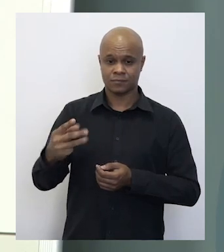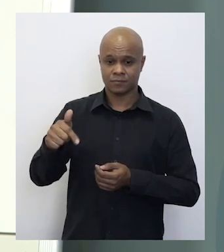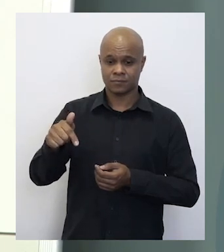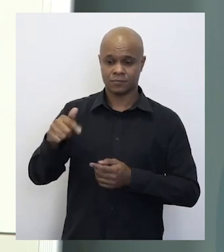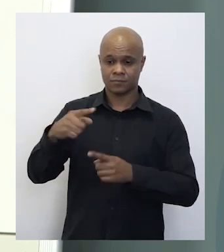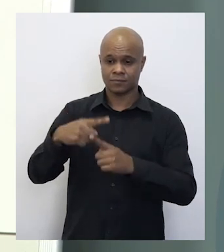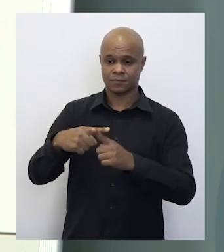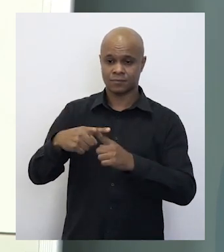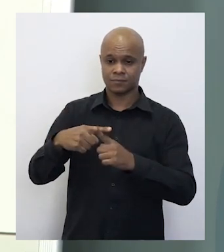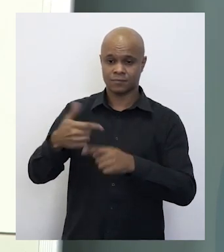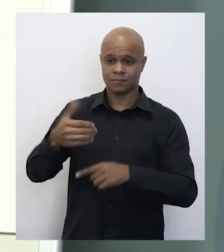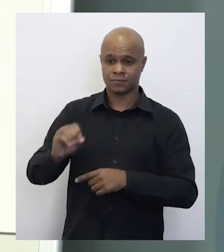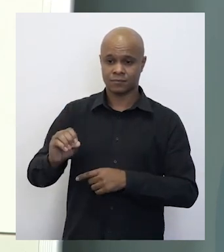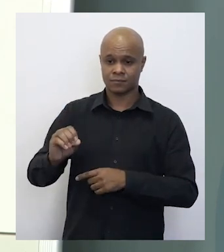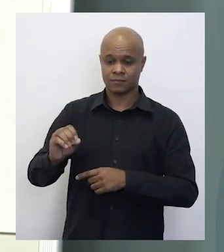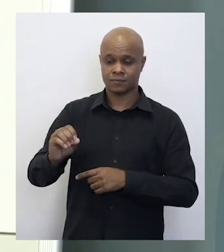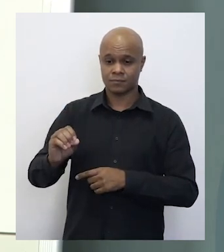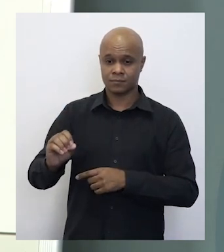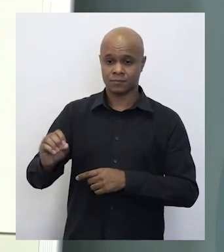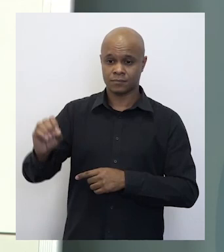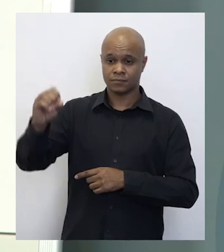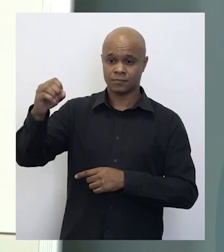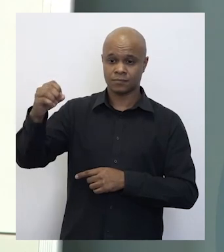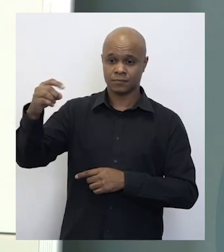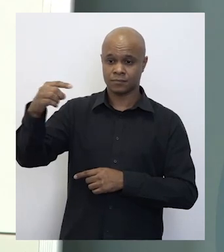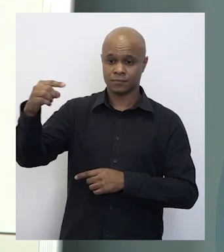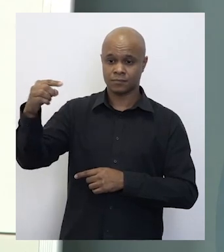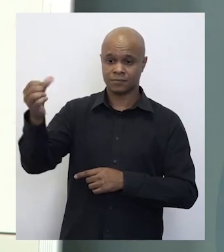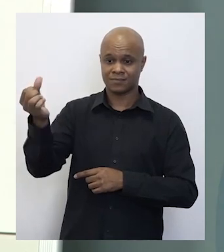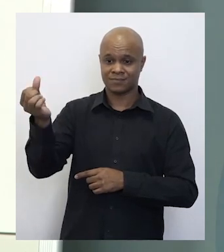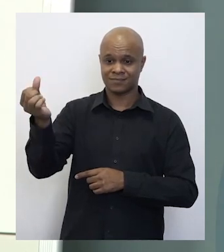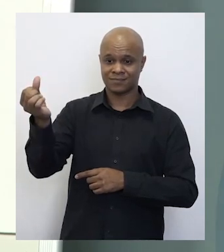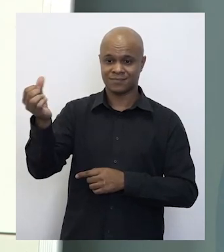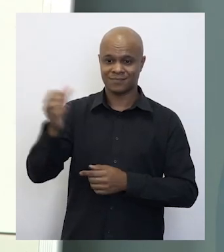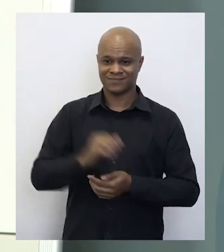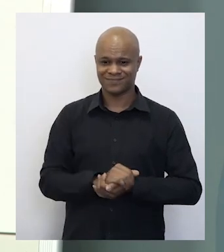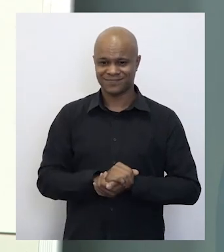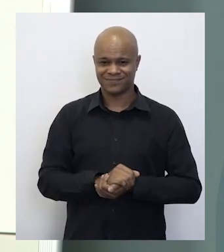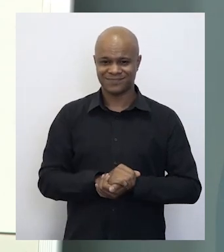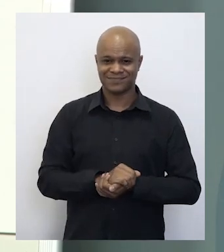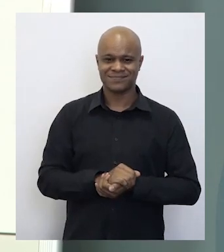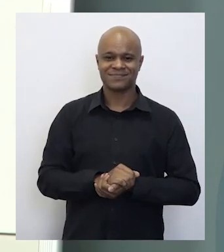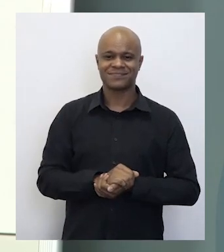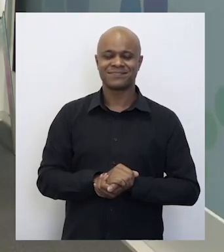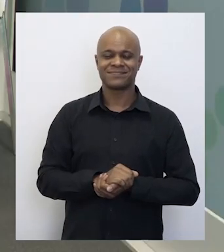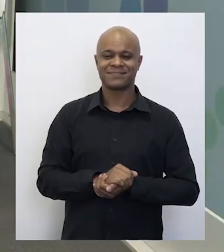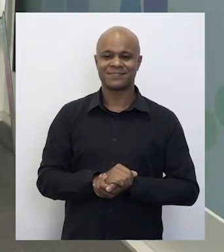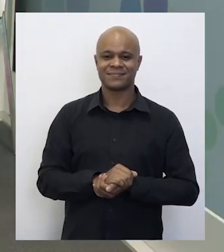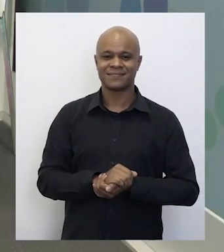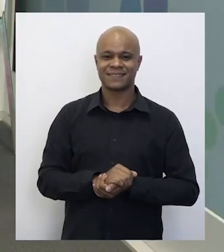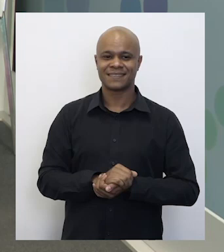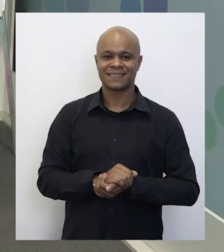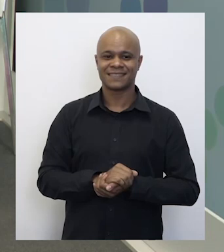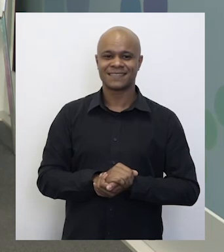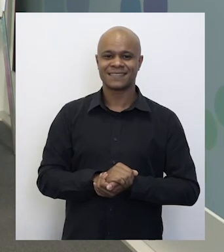6,7837 vezes 10 a menos 6. Esse foi para o primeiro. Eu que falei errado. Ah, põe aqui eu.